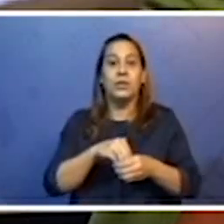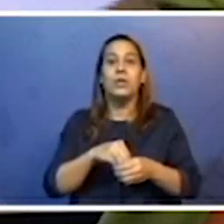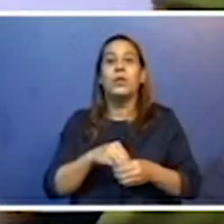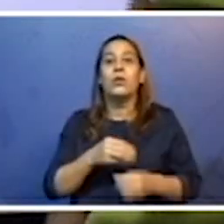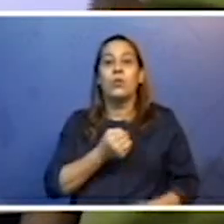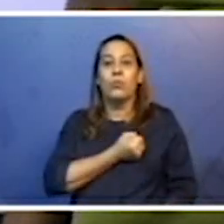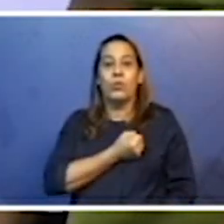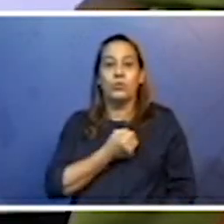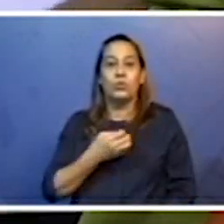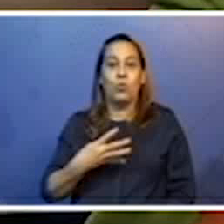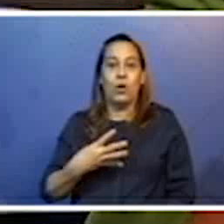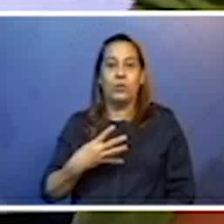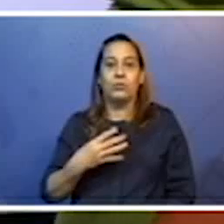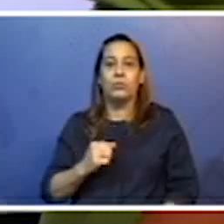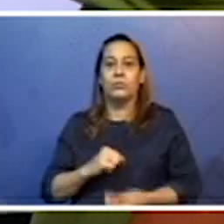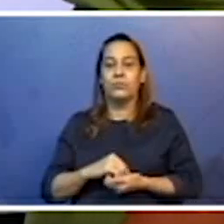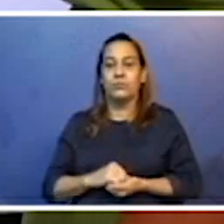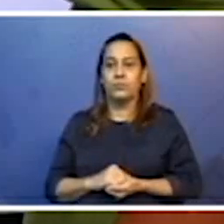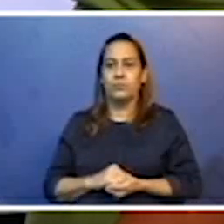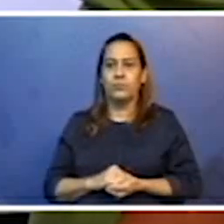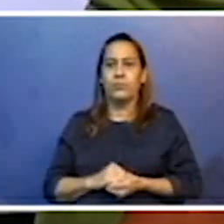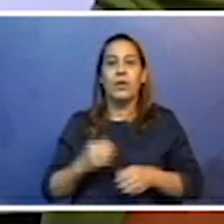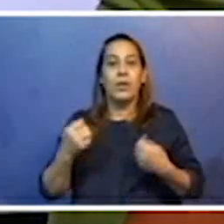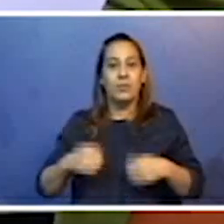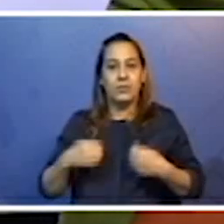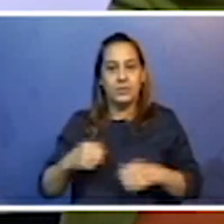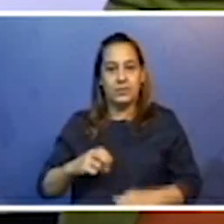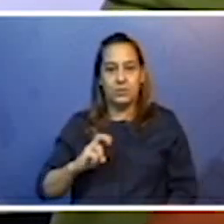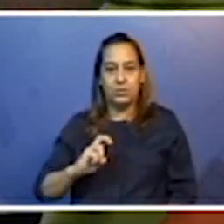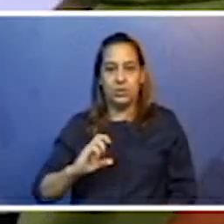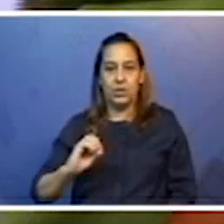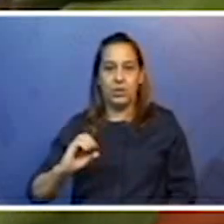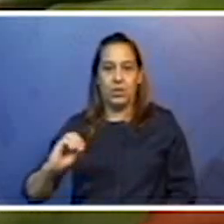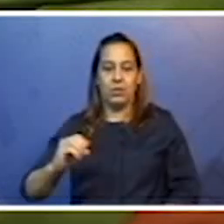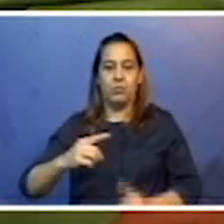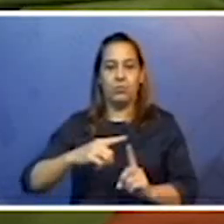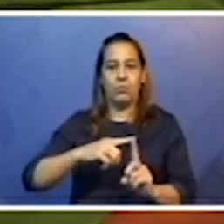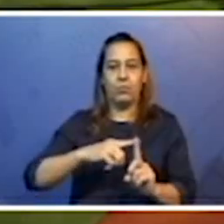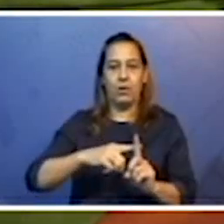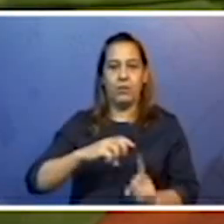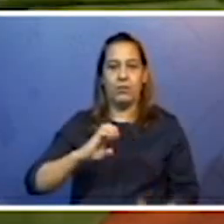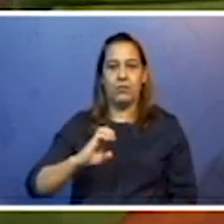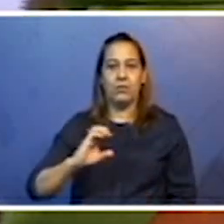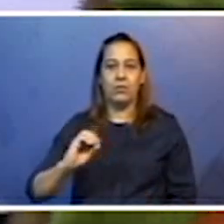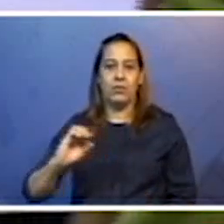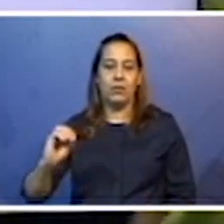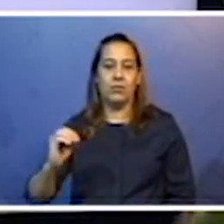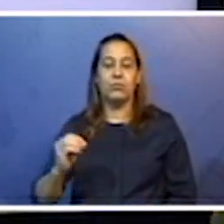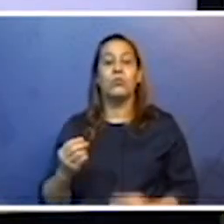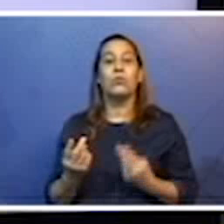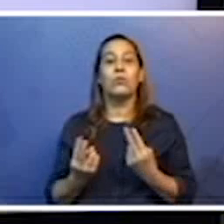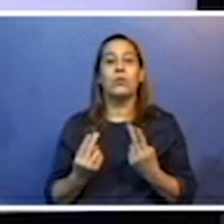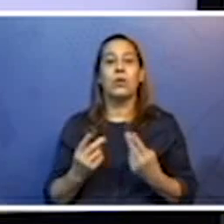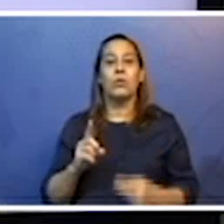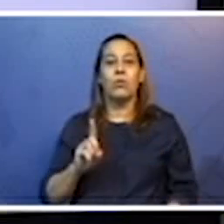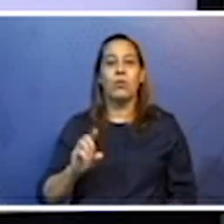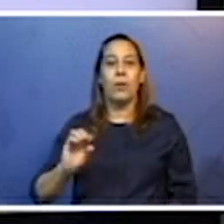pote 4. Eu preciso de 500 mais 500 para completar 1.000.